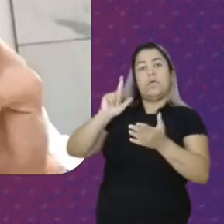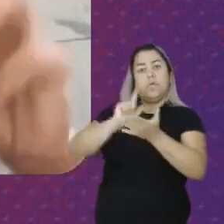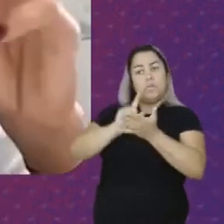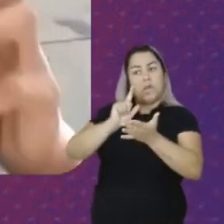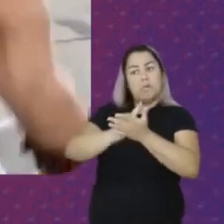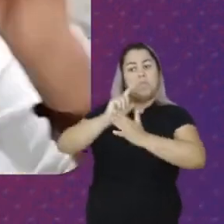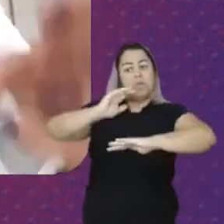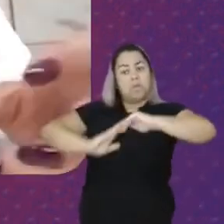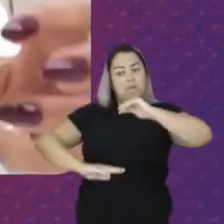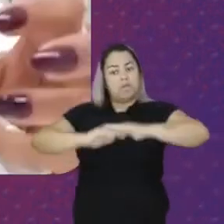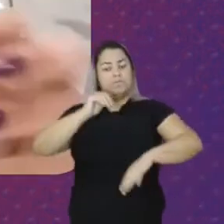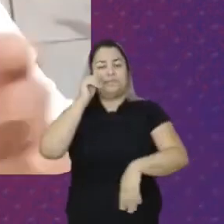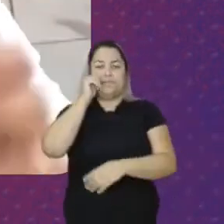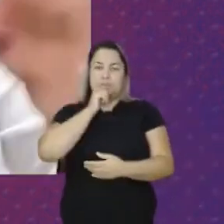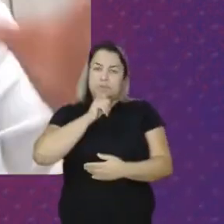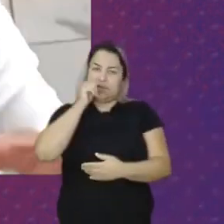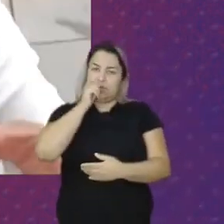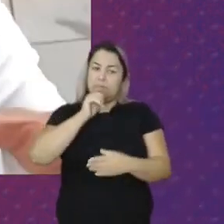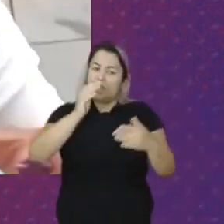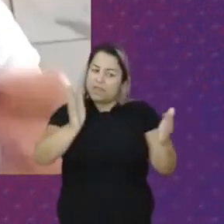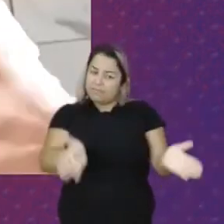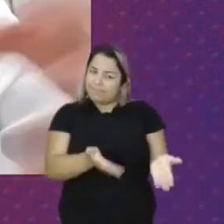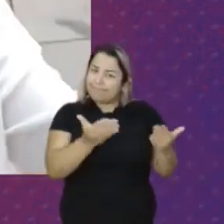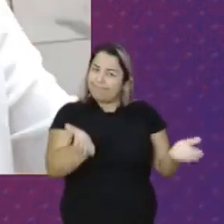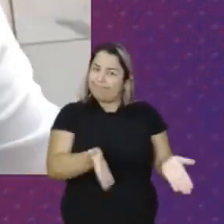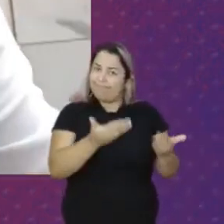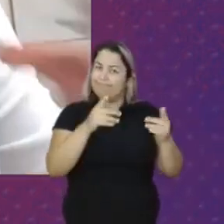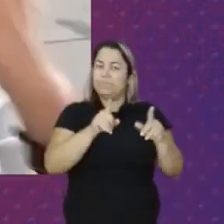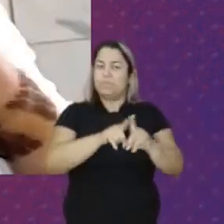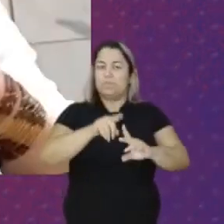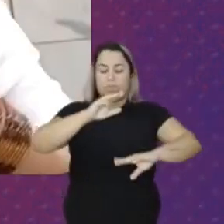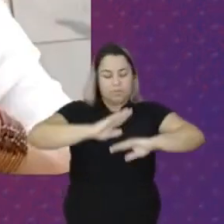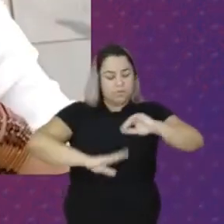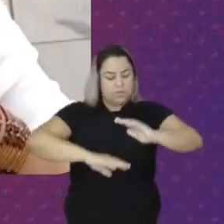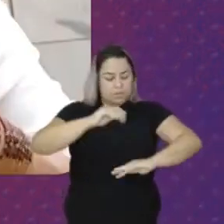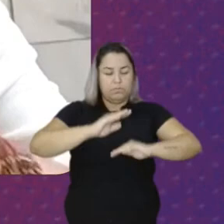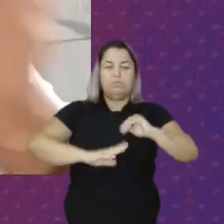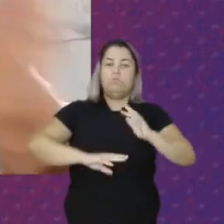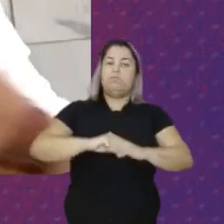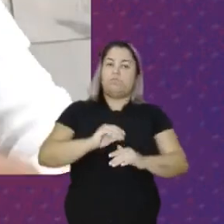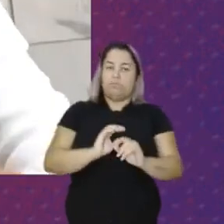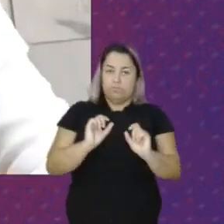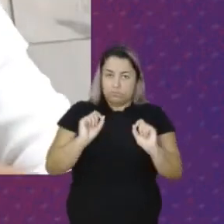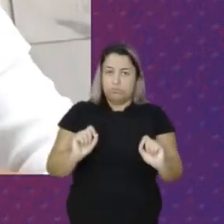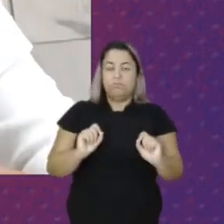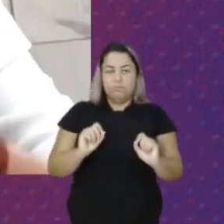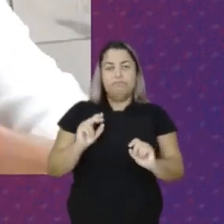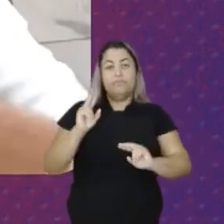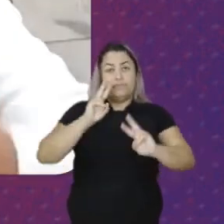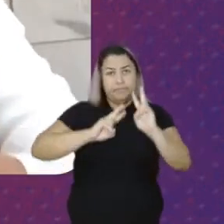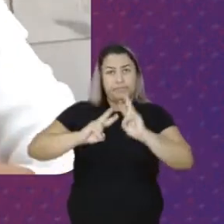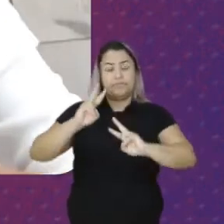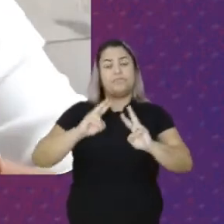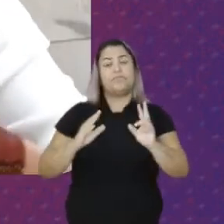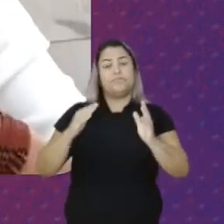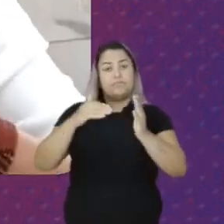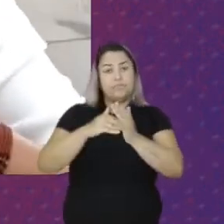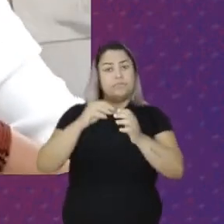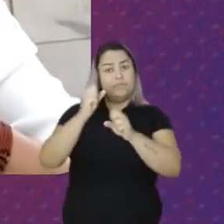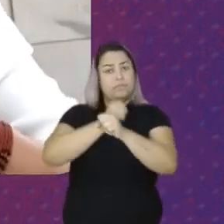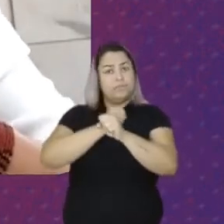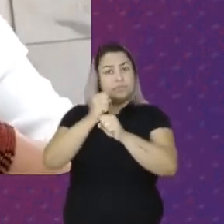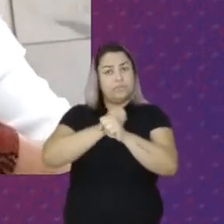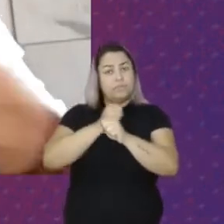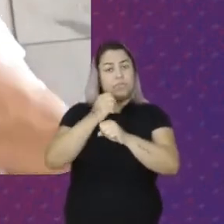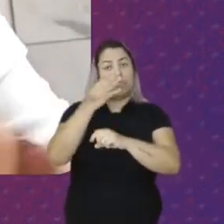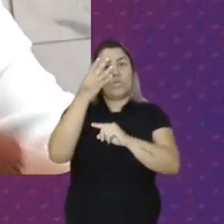mulheres e, portanto, incentivou esta prática socialmente. E a gente viu que nos últimos anos, né, nos